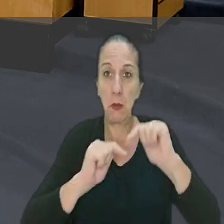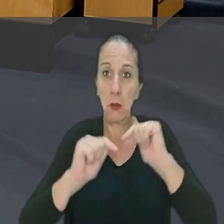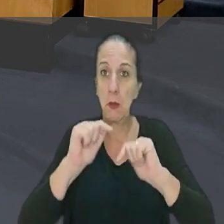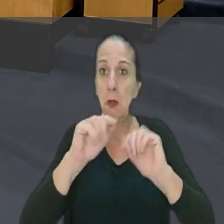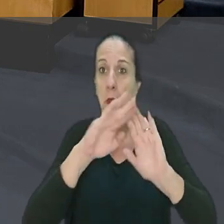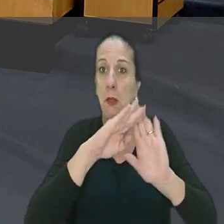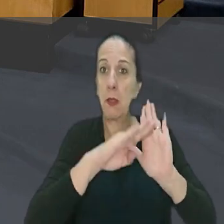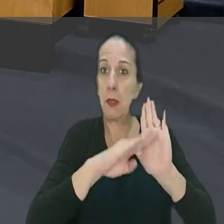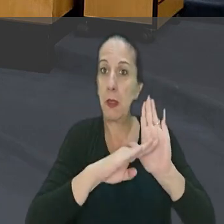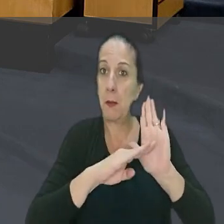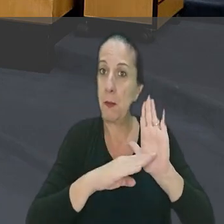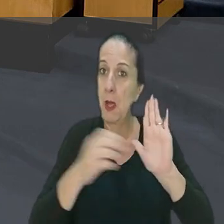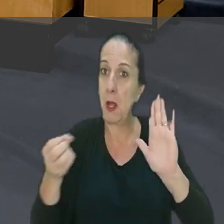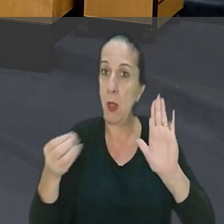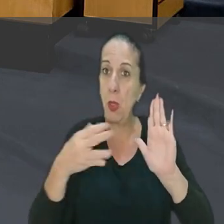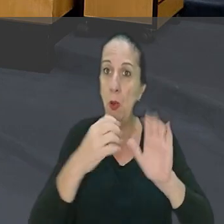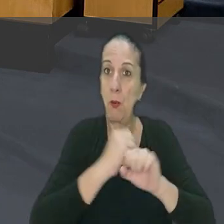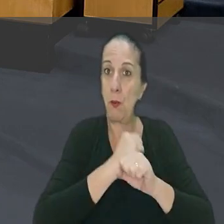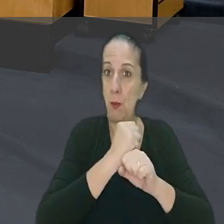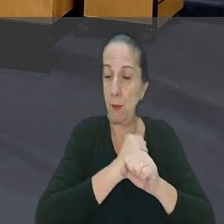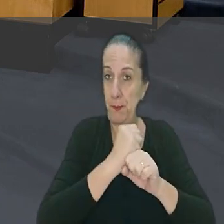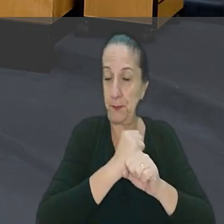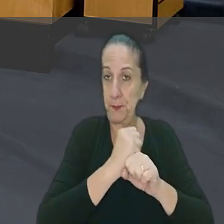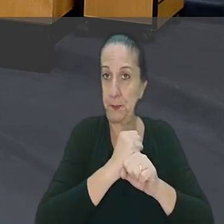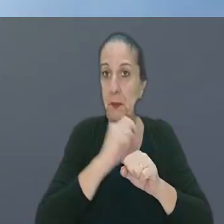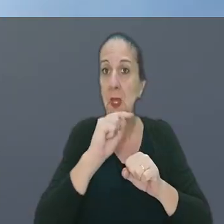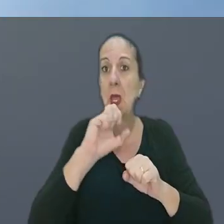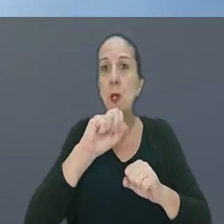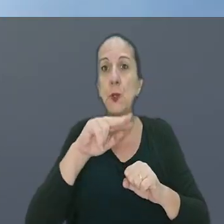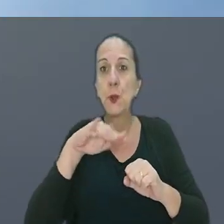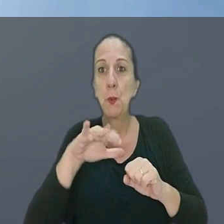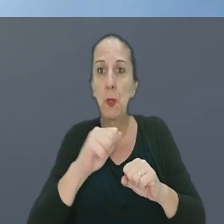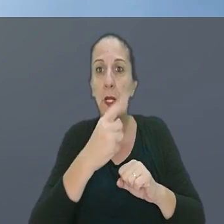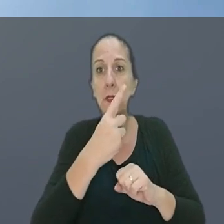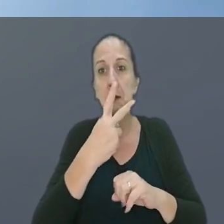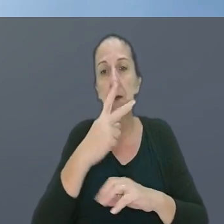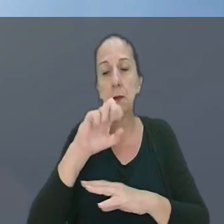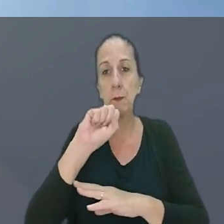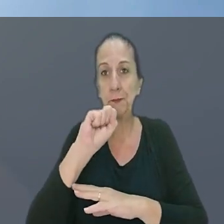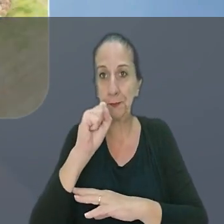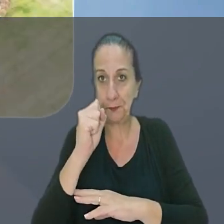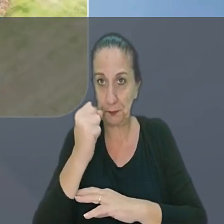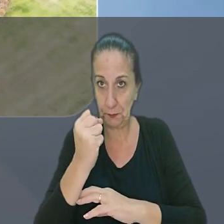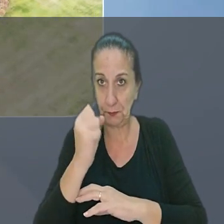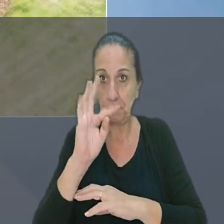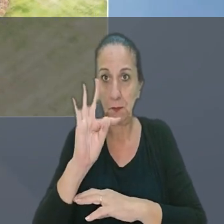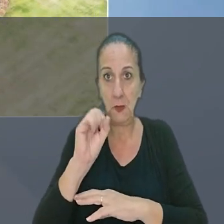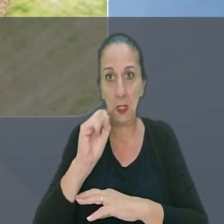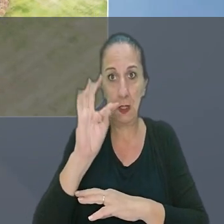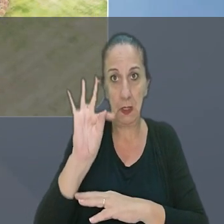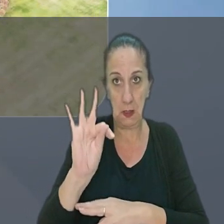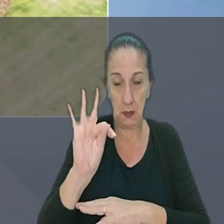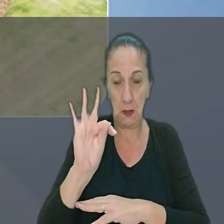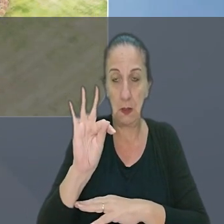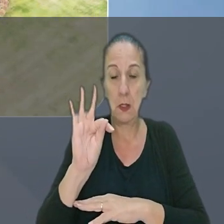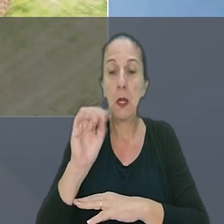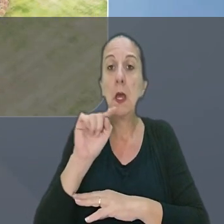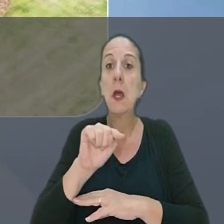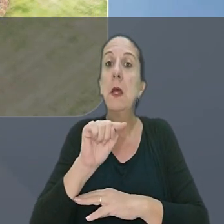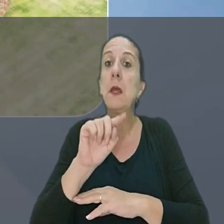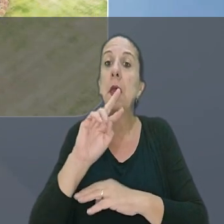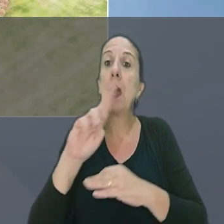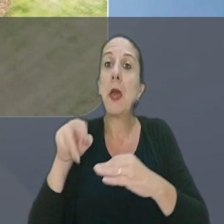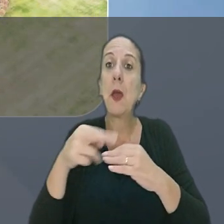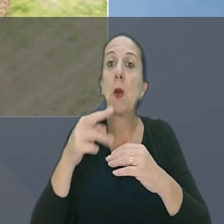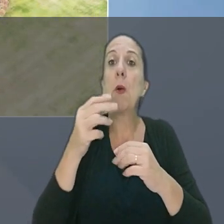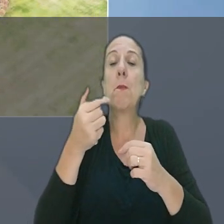Trabalho por meio de uma tabela atualizada anualmente. De acordo com a súmula 128 do Tribunal Superior do Trabalho,